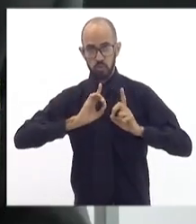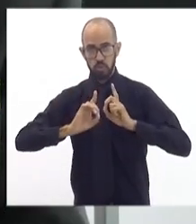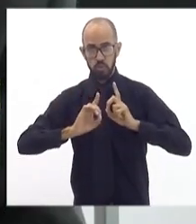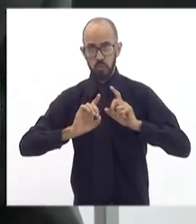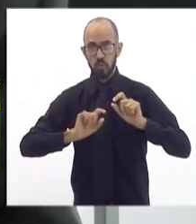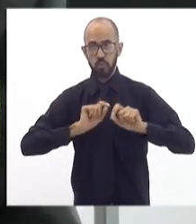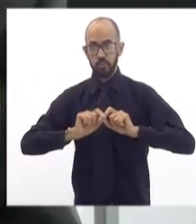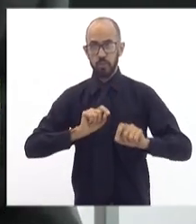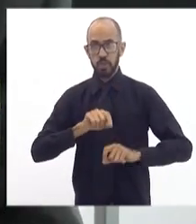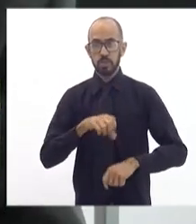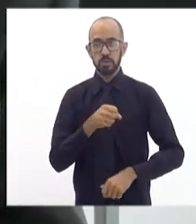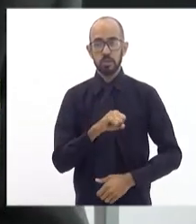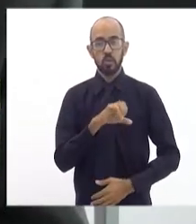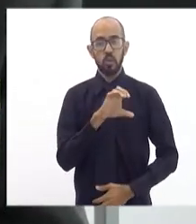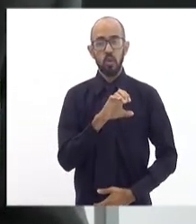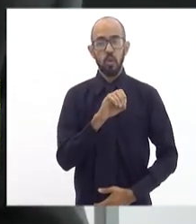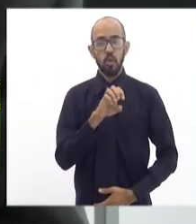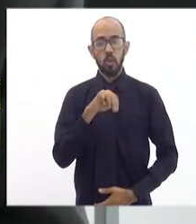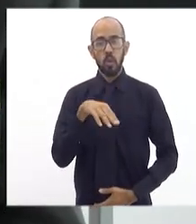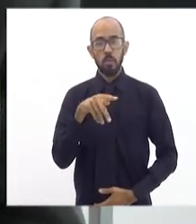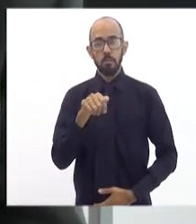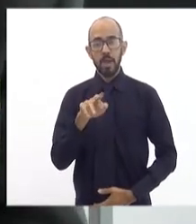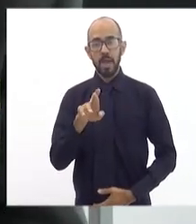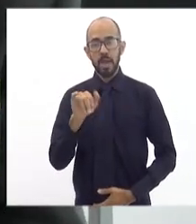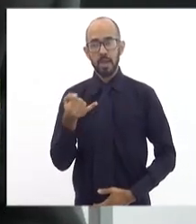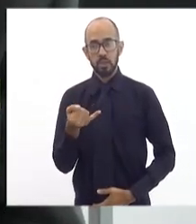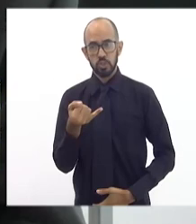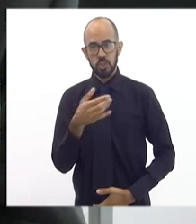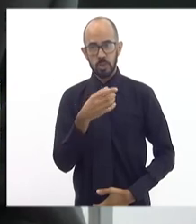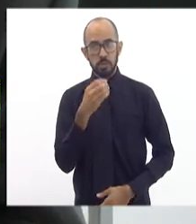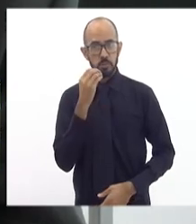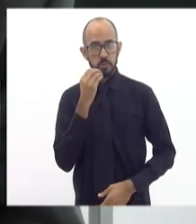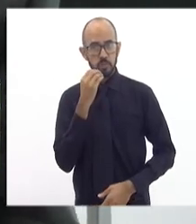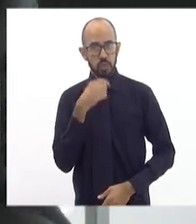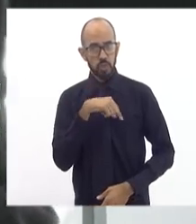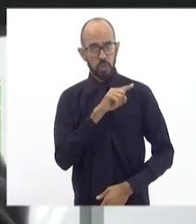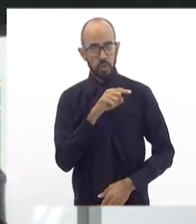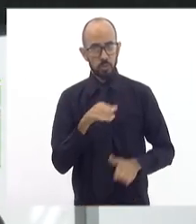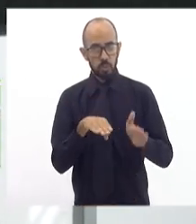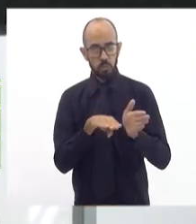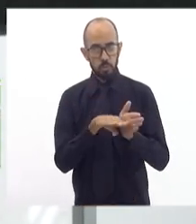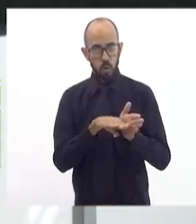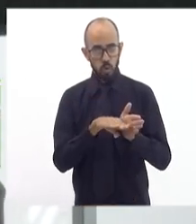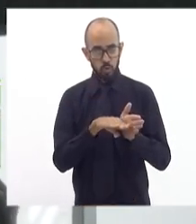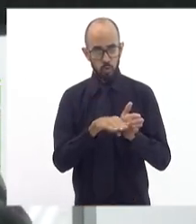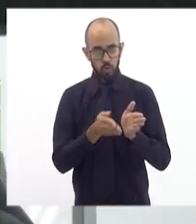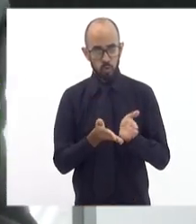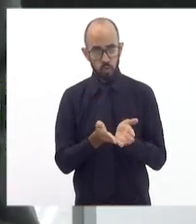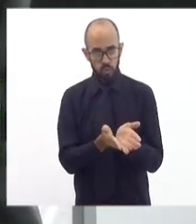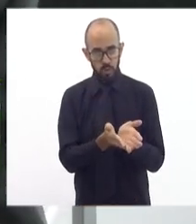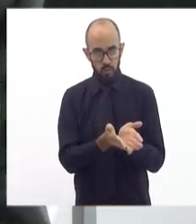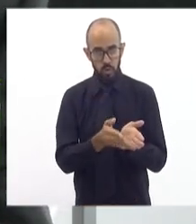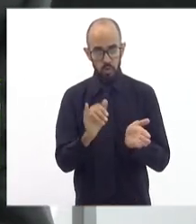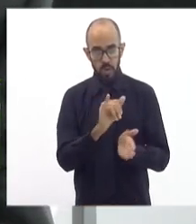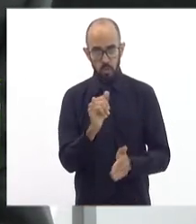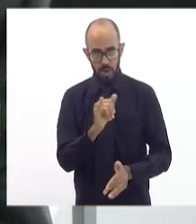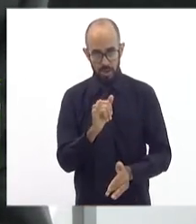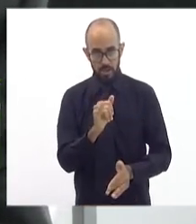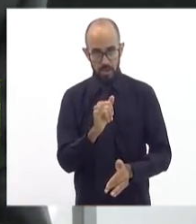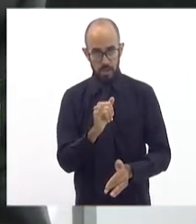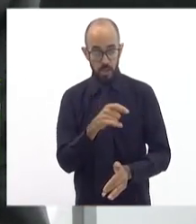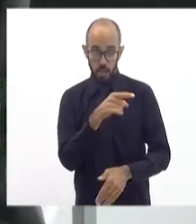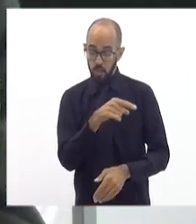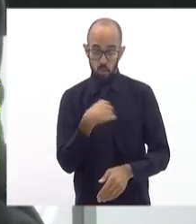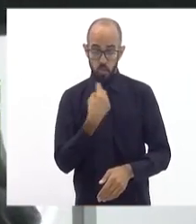Comperj poder ir para o porto de Itaguaí Oi e um dos motivos que ele não